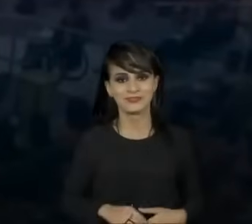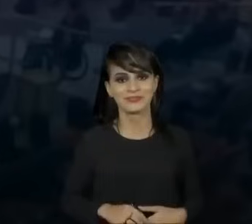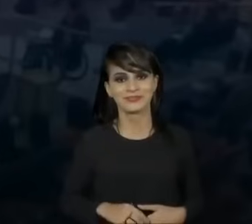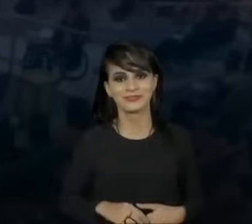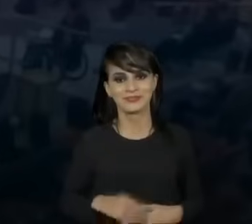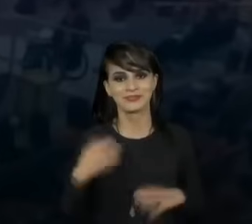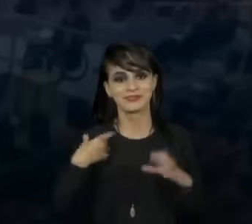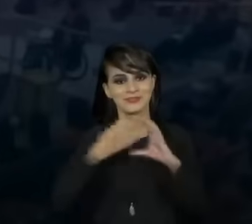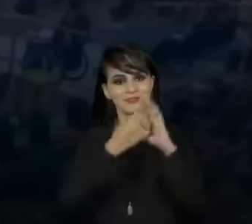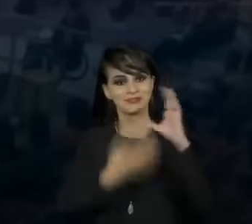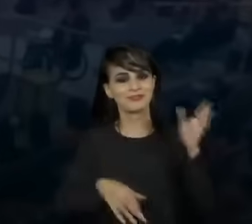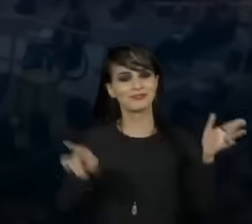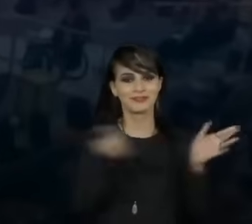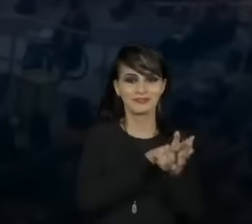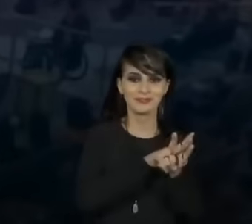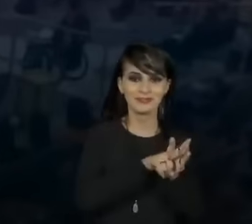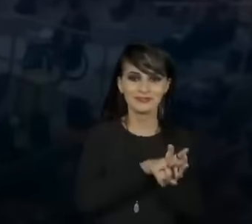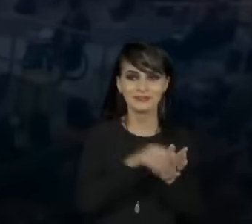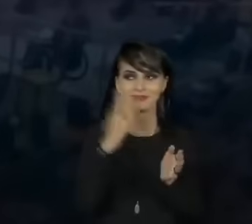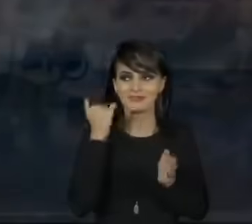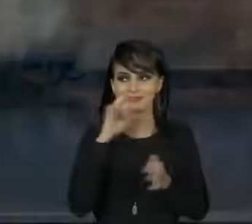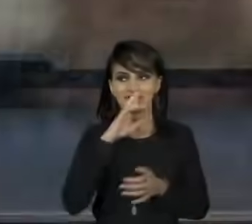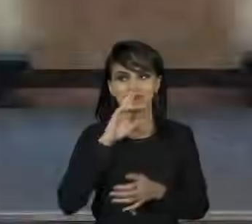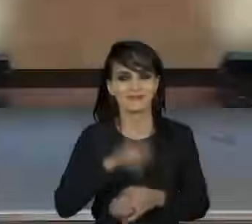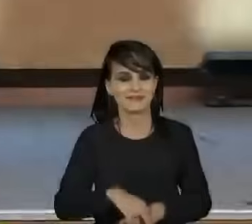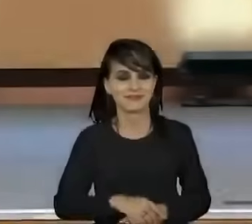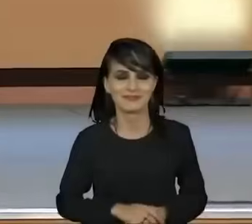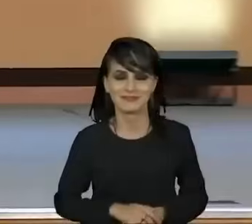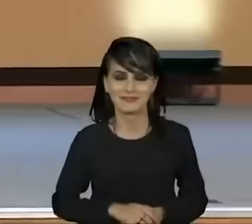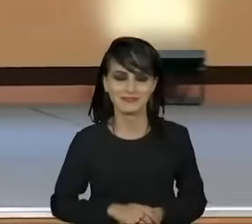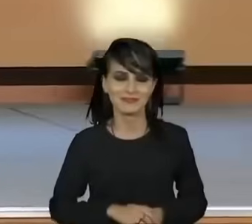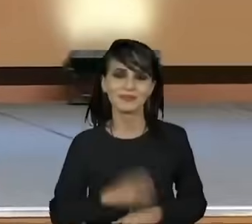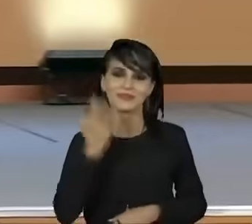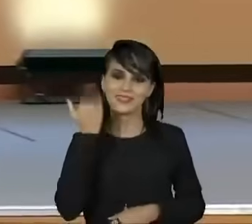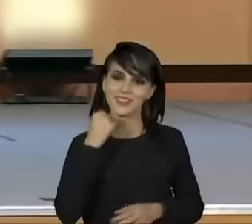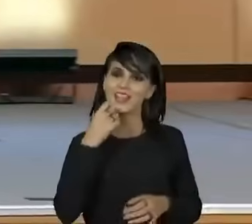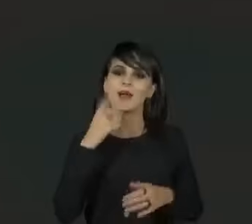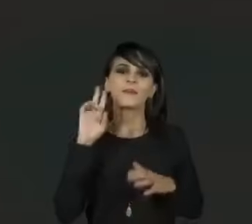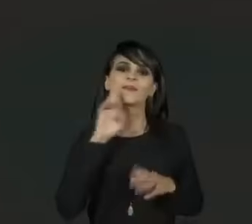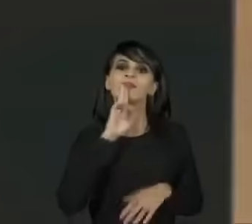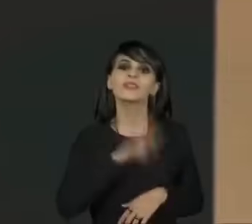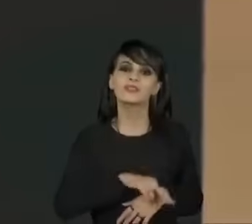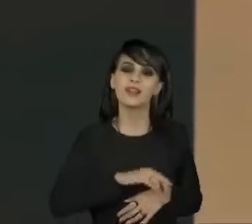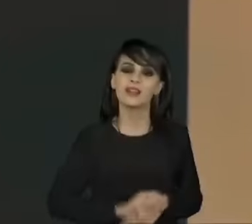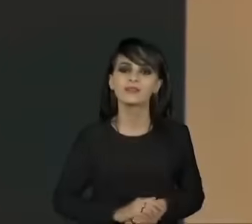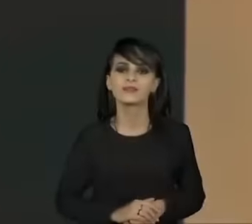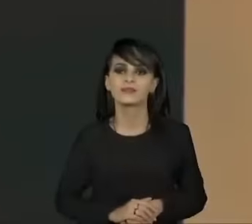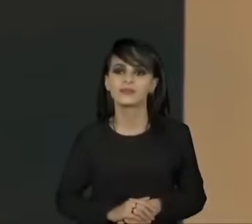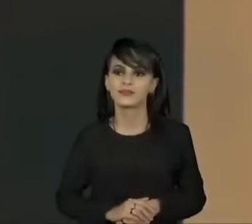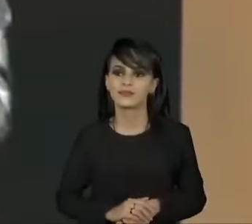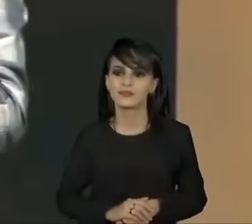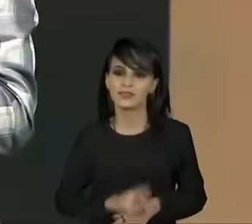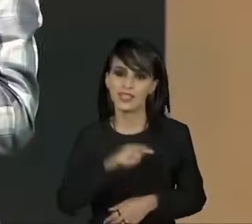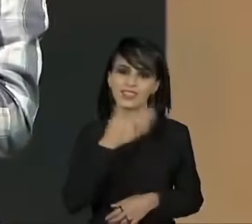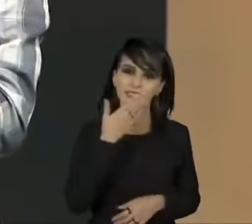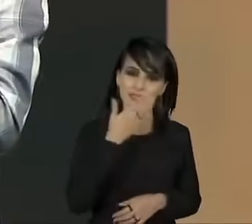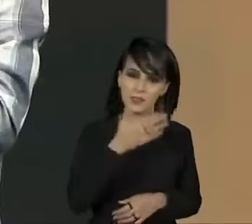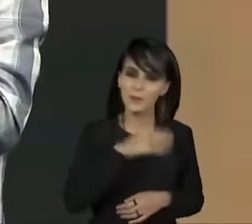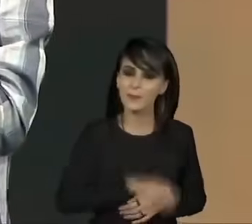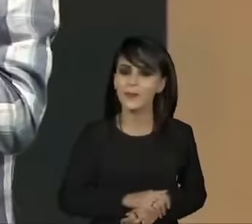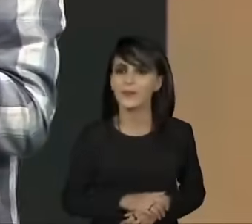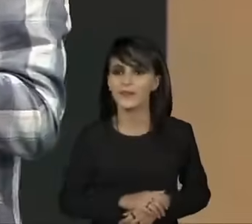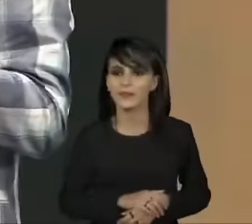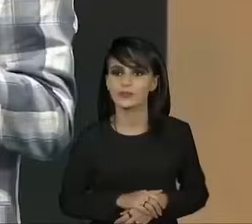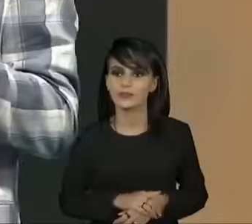características negativas sabe qual o resultado das características negativas desse tipo que eu falei aqui se